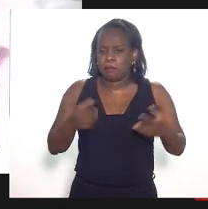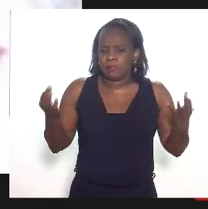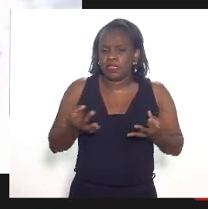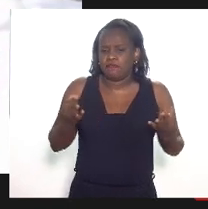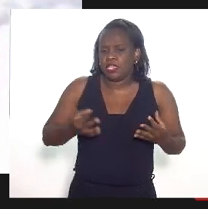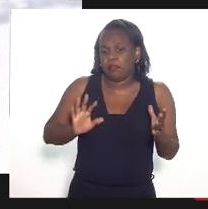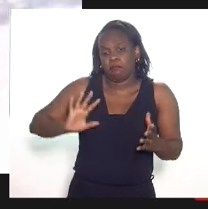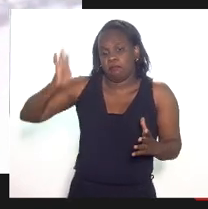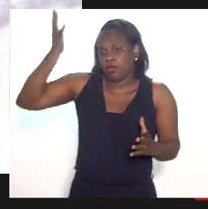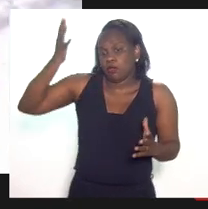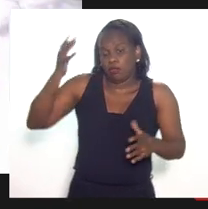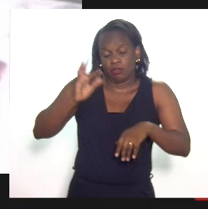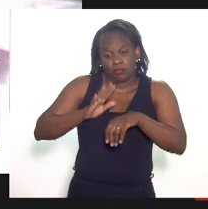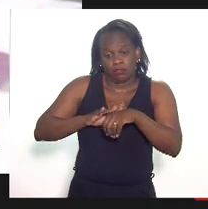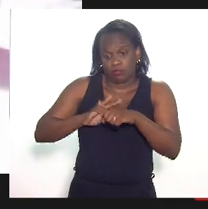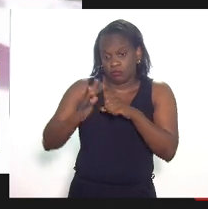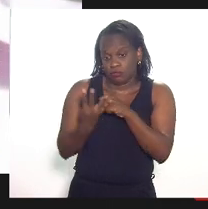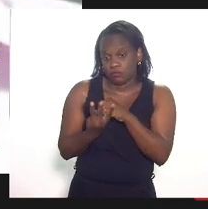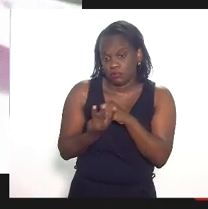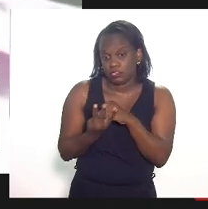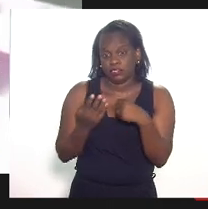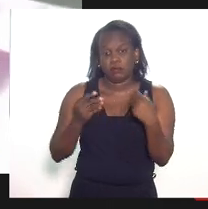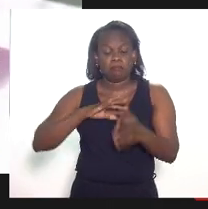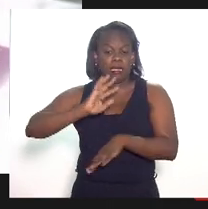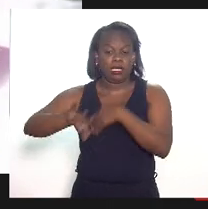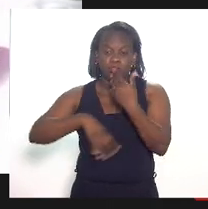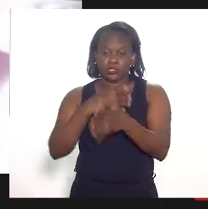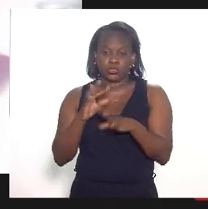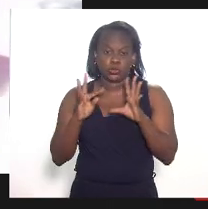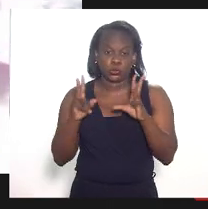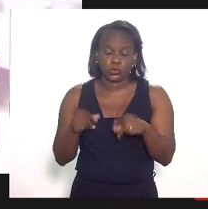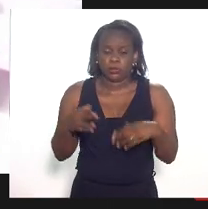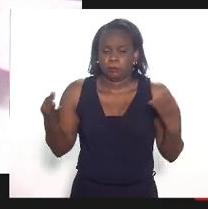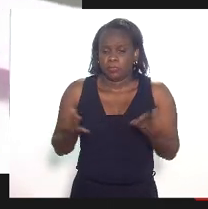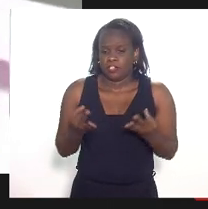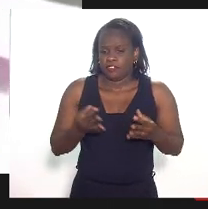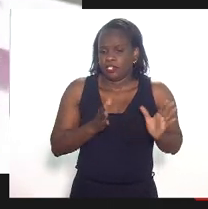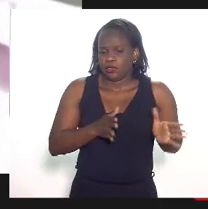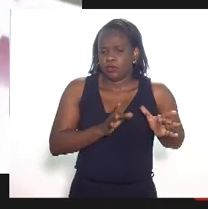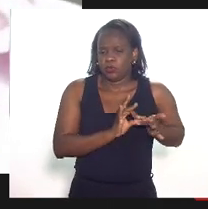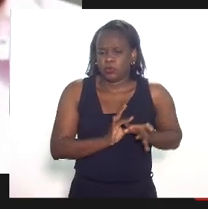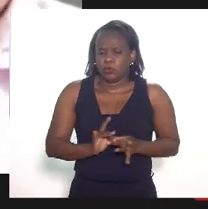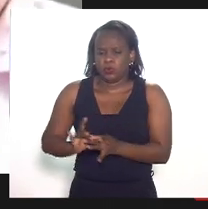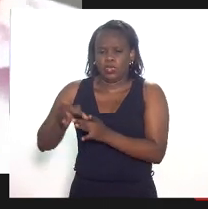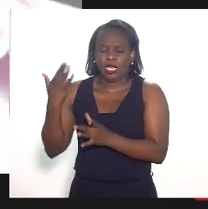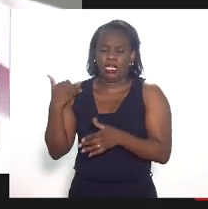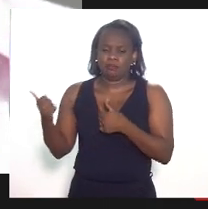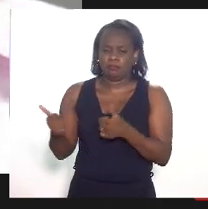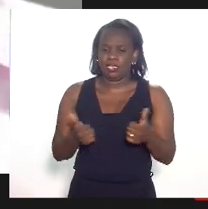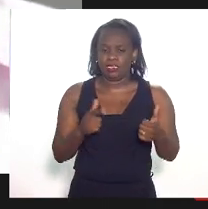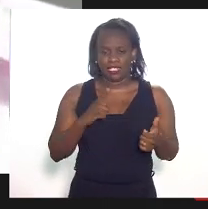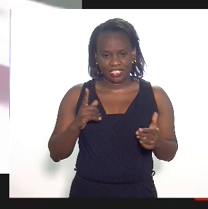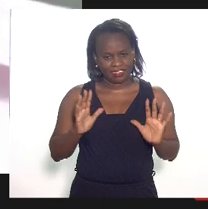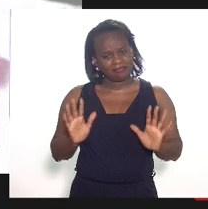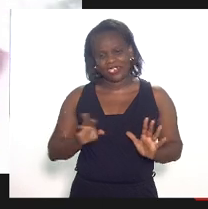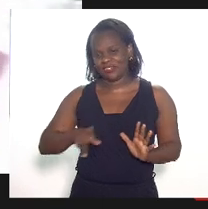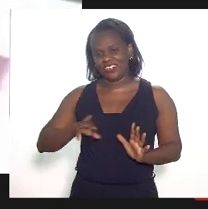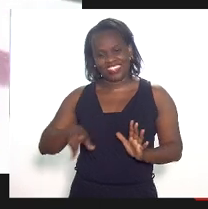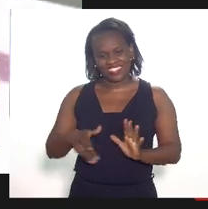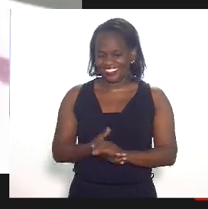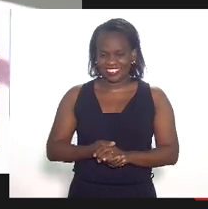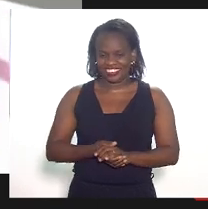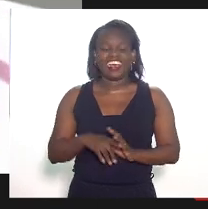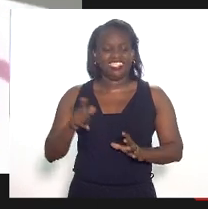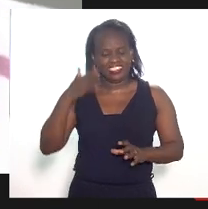perfeito, e, de repente, veio o coronavírus e que bagunçou o perfeito sistema e harmônico que nós vivíamos anteriormente. Quando não é assim,